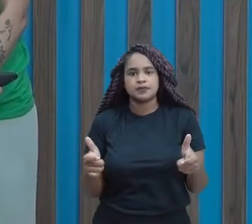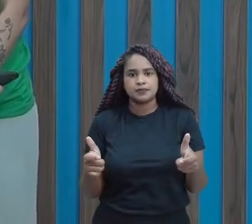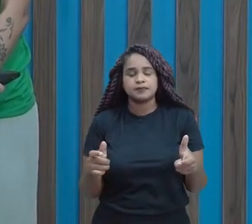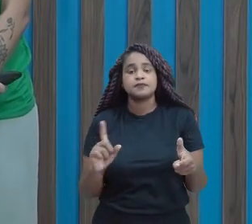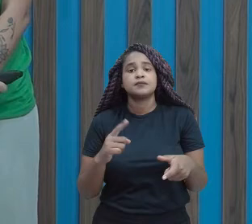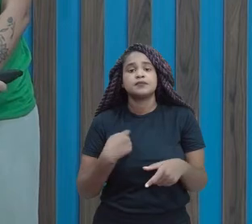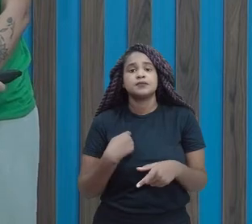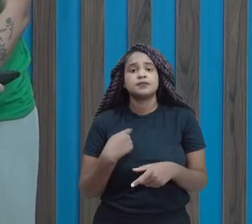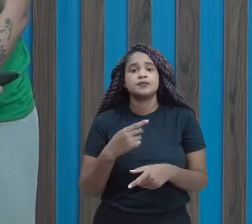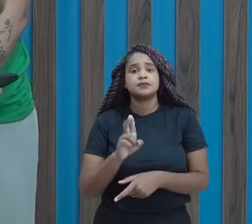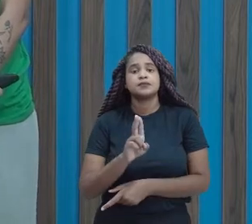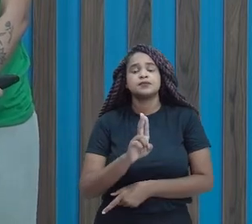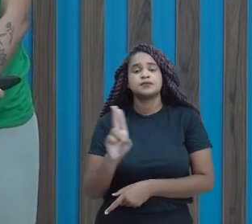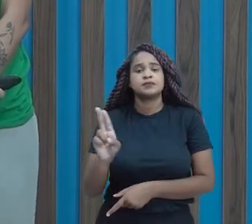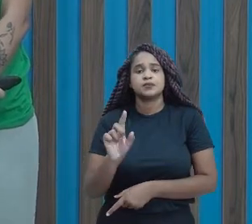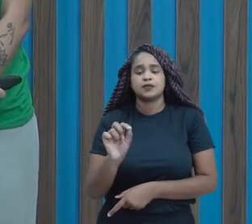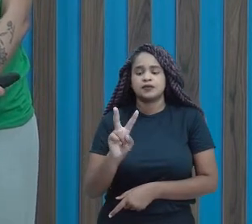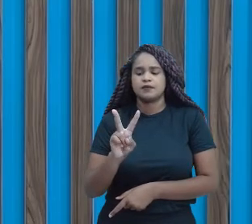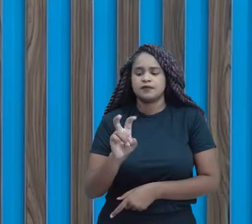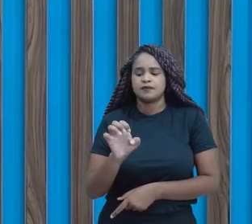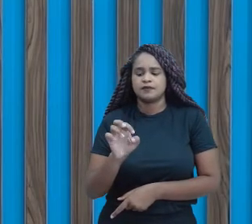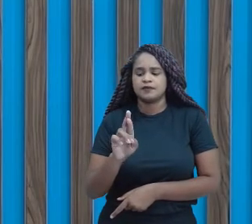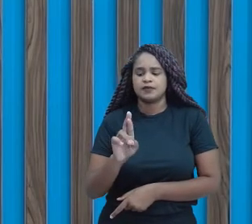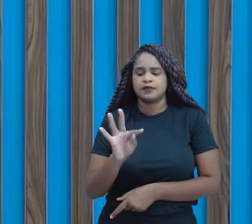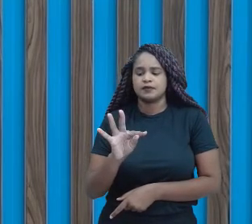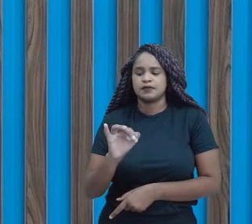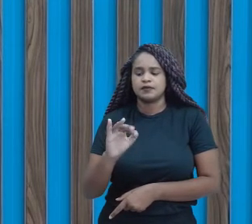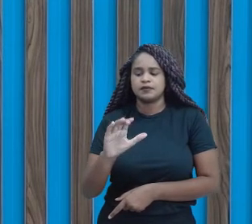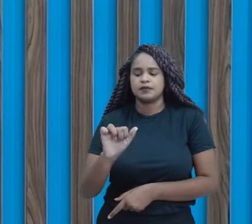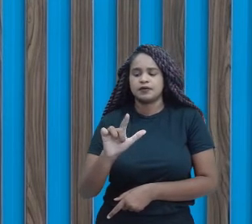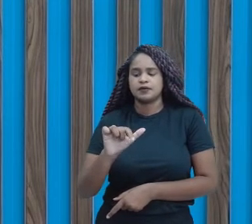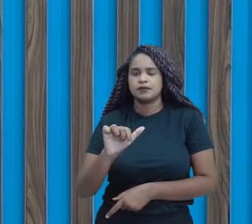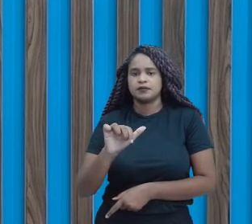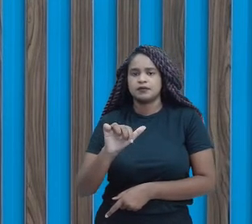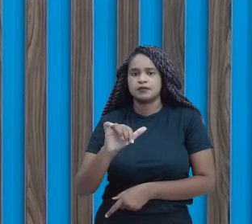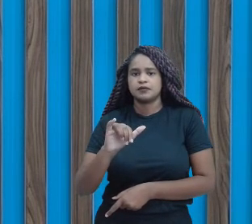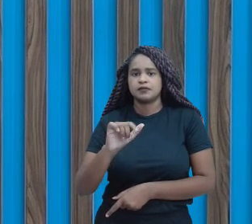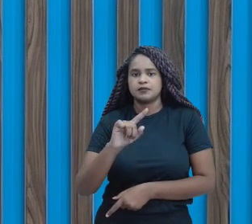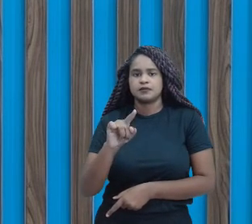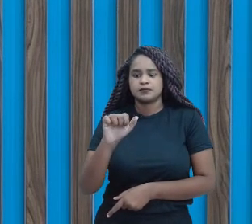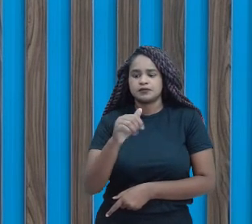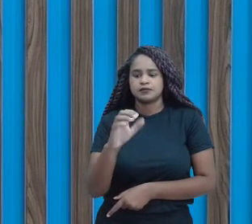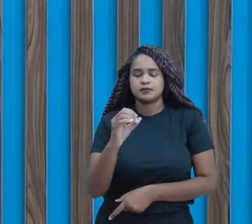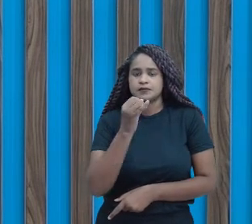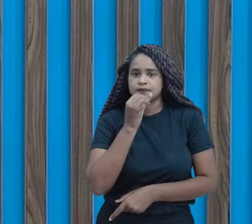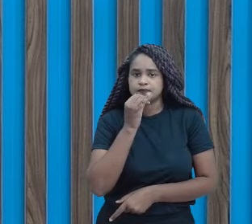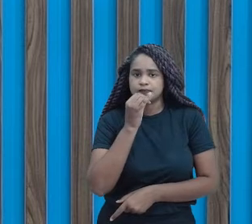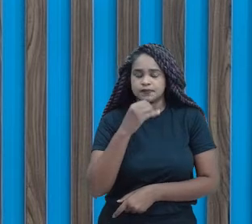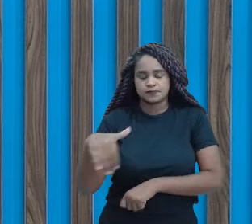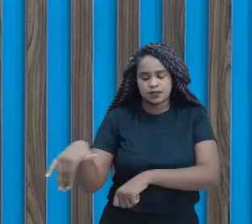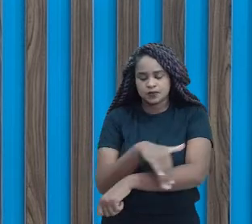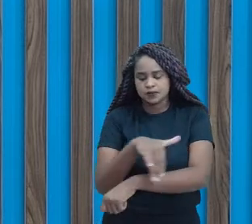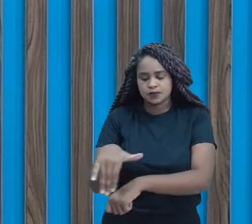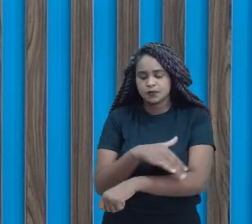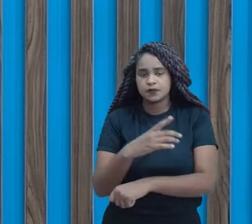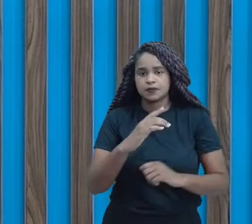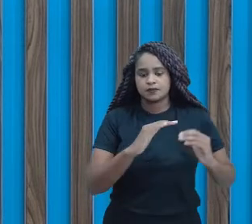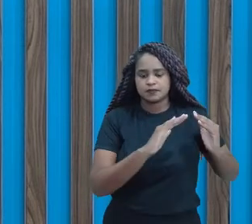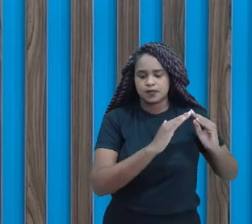verticalização da cidade. O que é isso? Verticalização. Então, numa rua onde tínhamos 10 casas, um